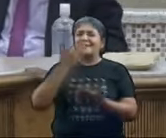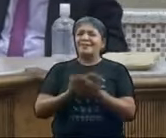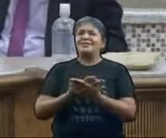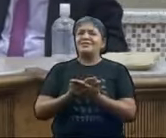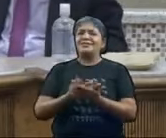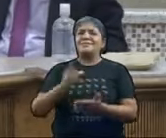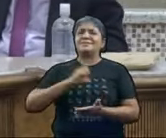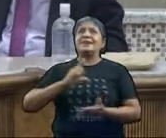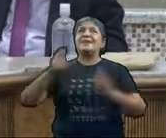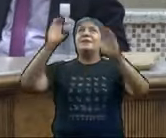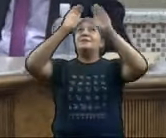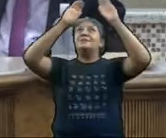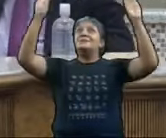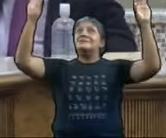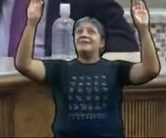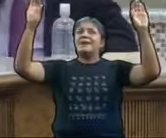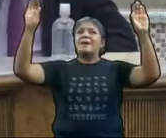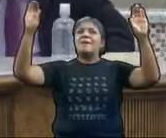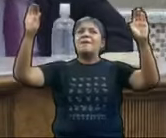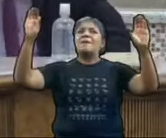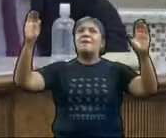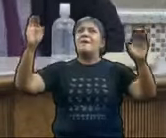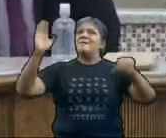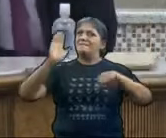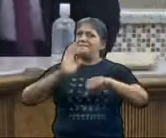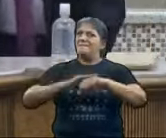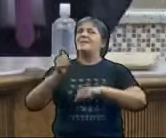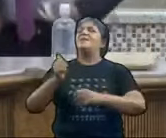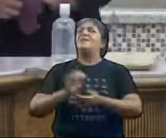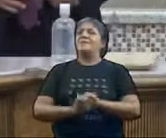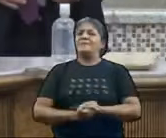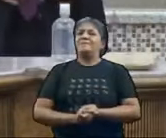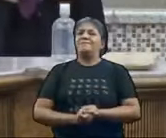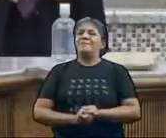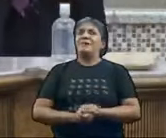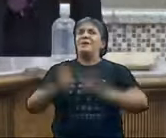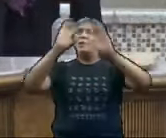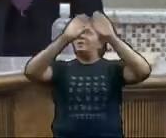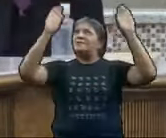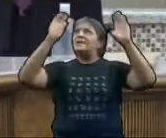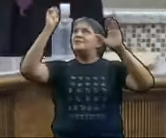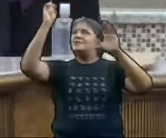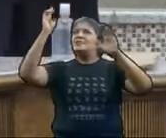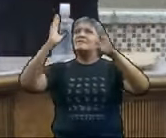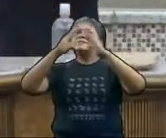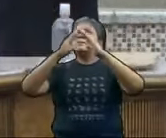dia mais que os céus é melhor. Os céus de Deus é melhor.